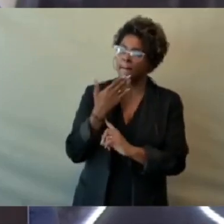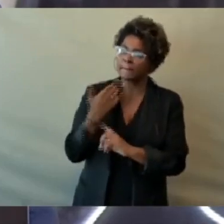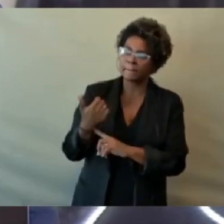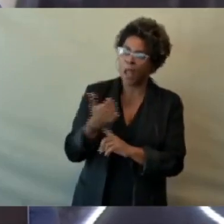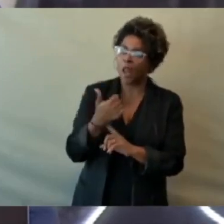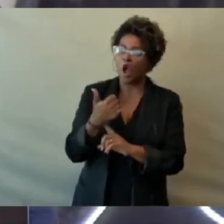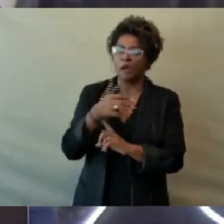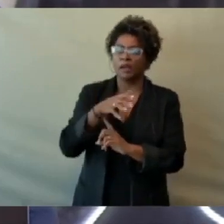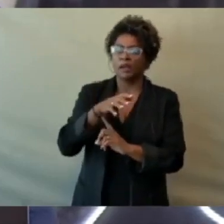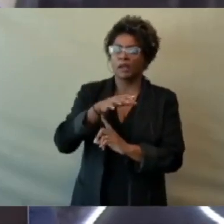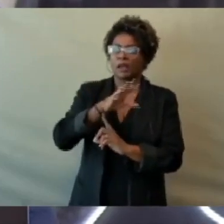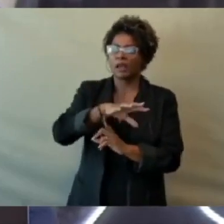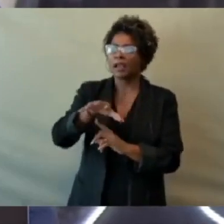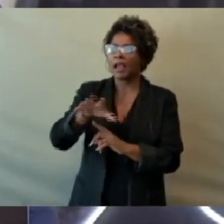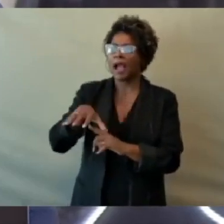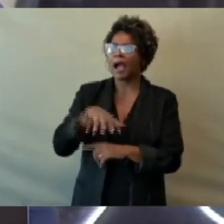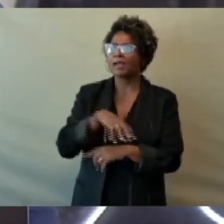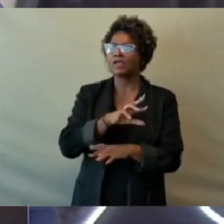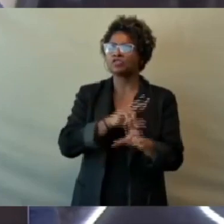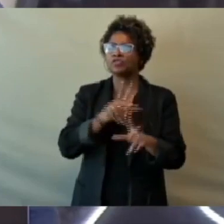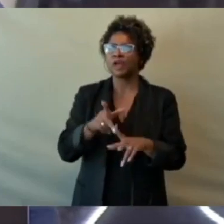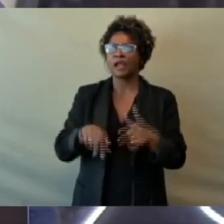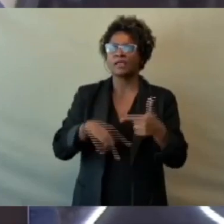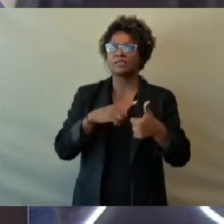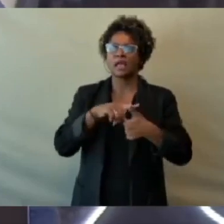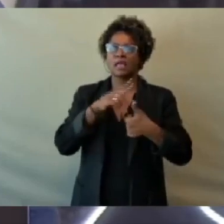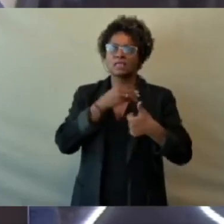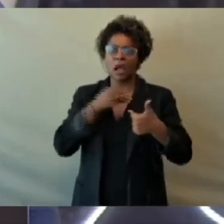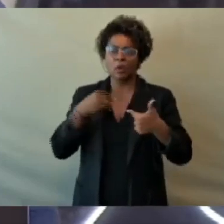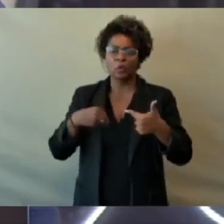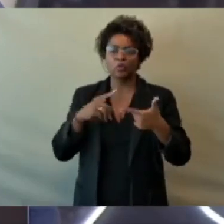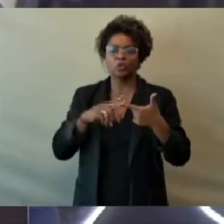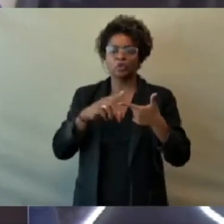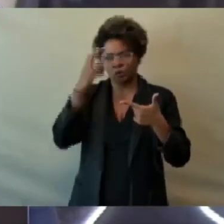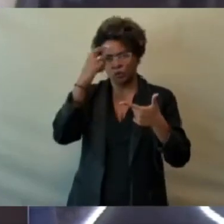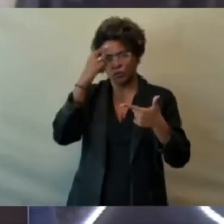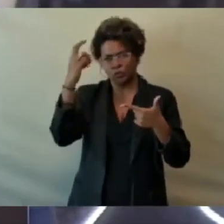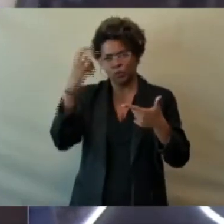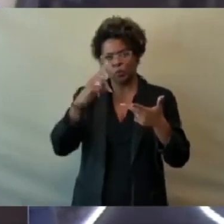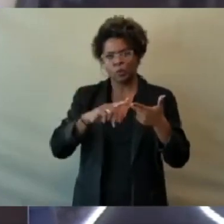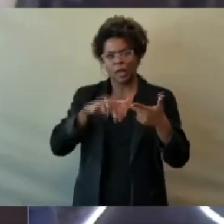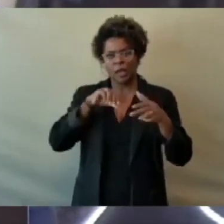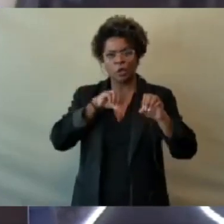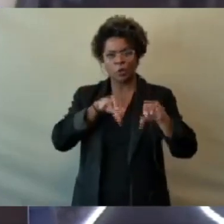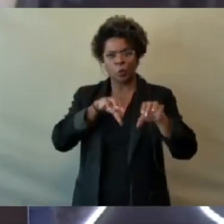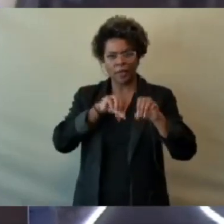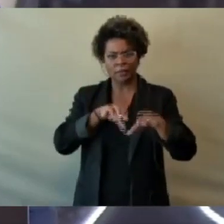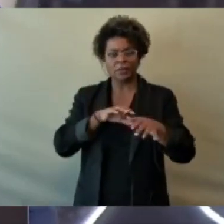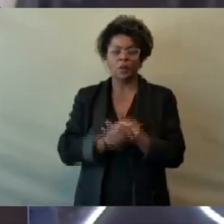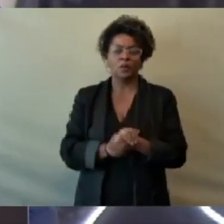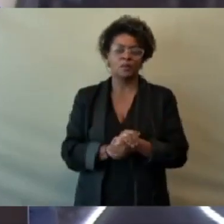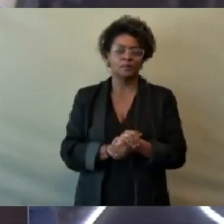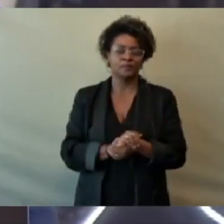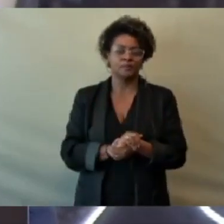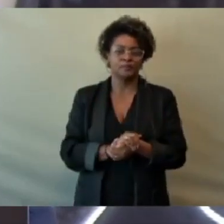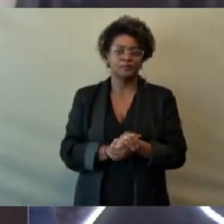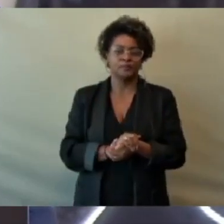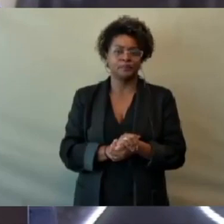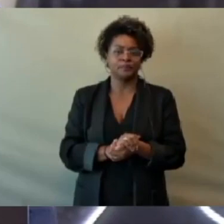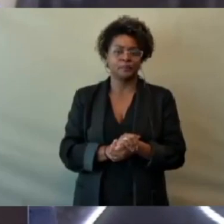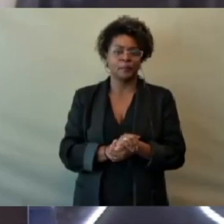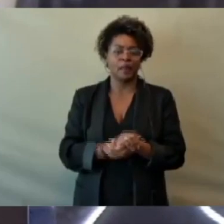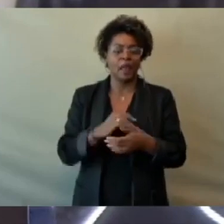educação em todos os campos também tenho a honra de ter sido o autor do